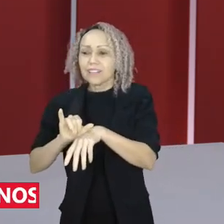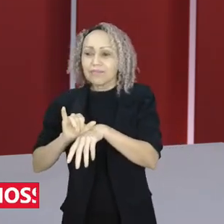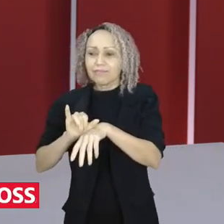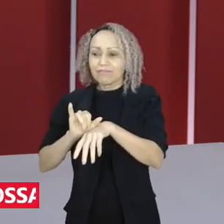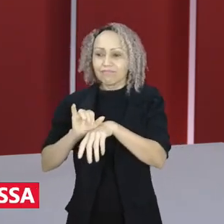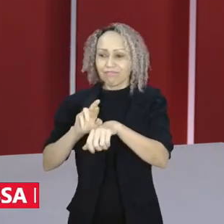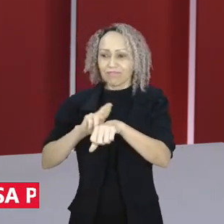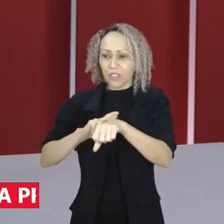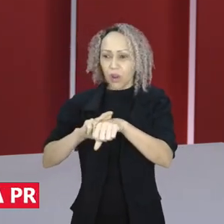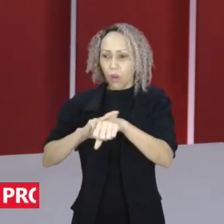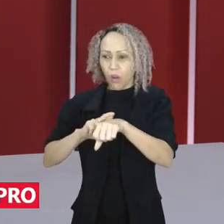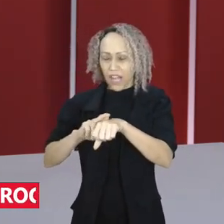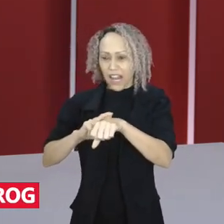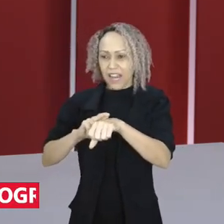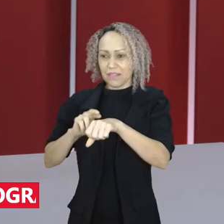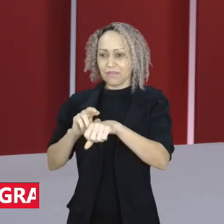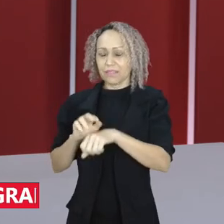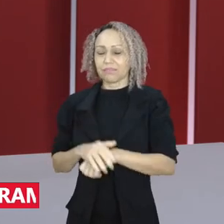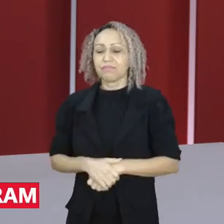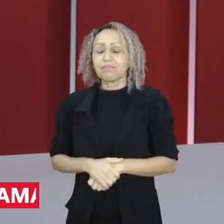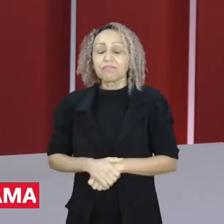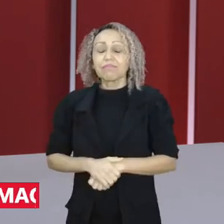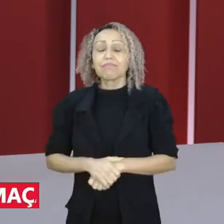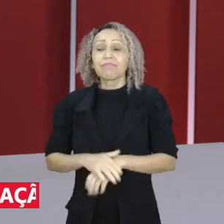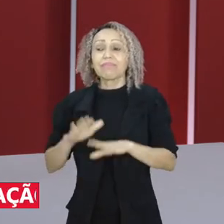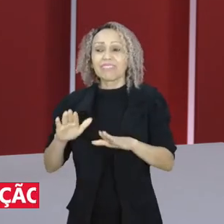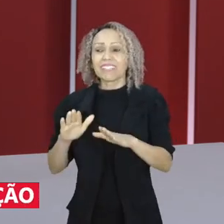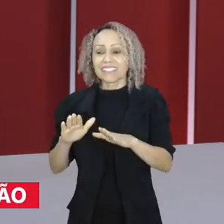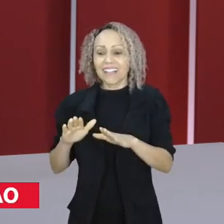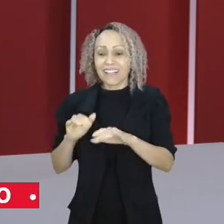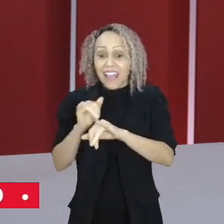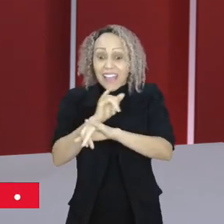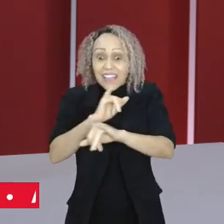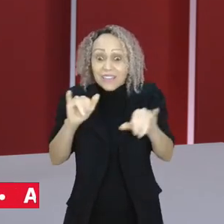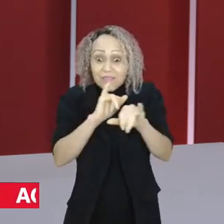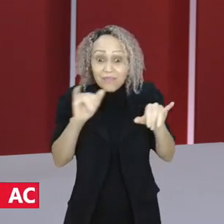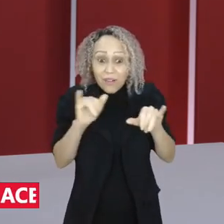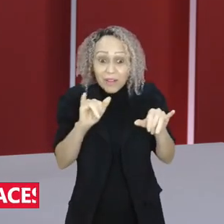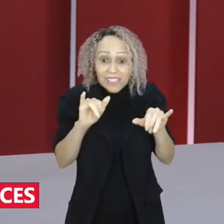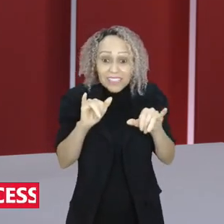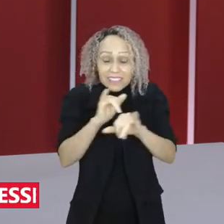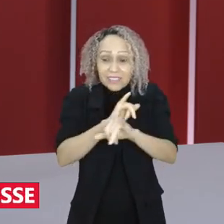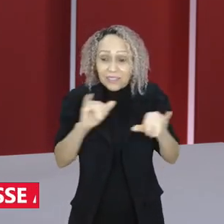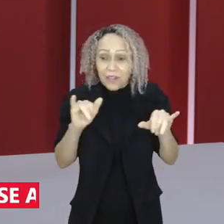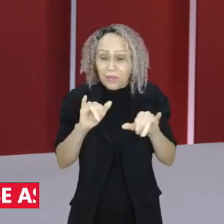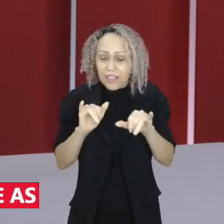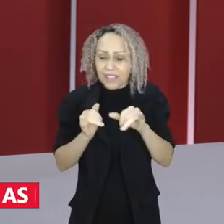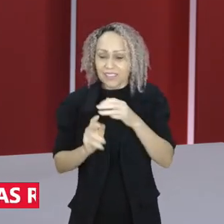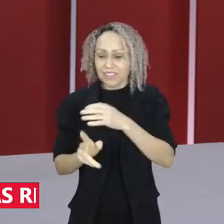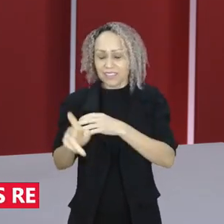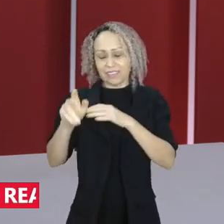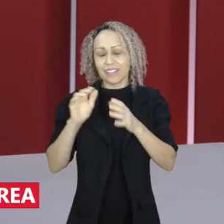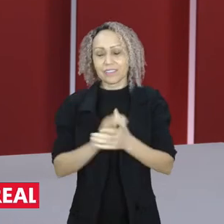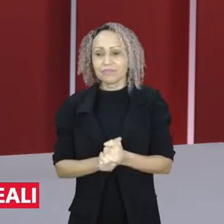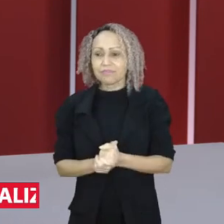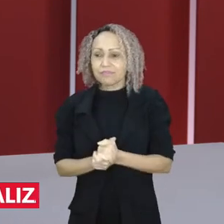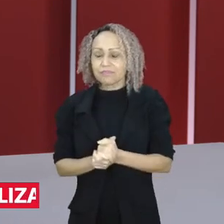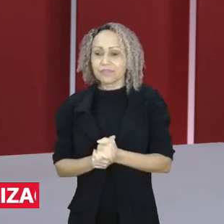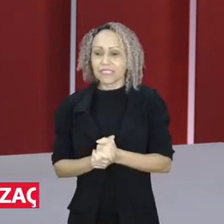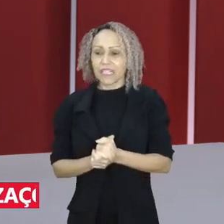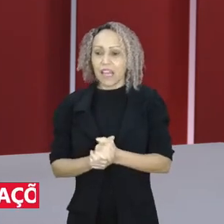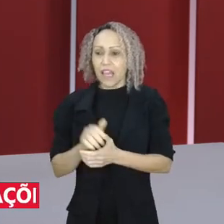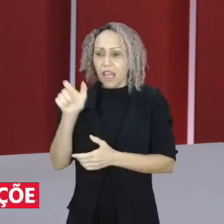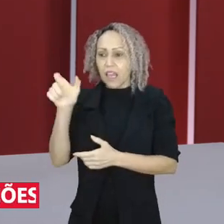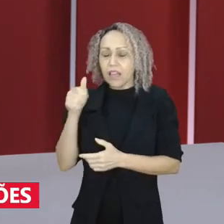como é informações informação continuada gostei desse desse slogan aqui para gente também Alberto a Rejane